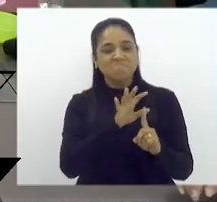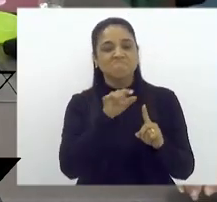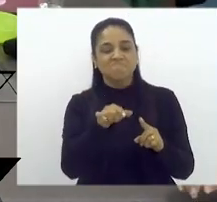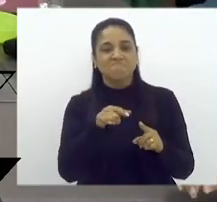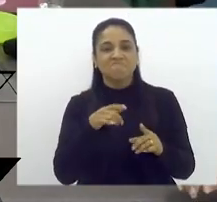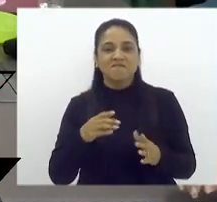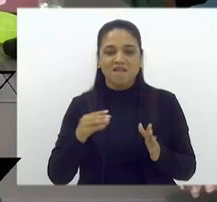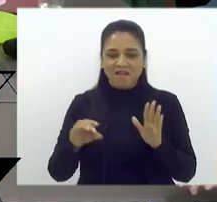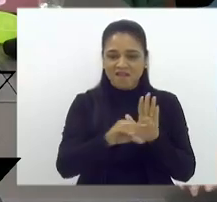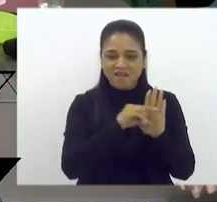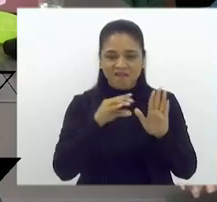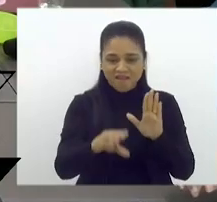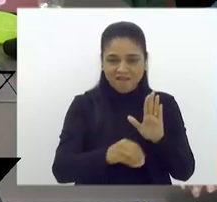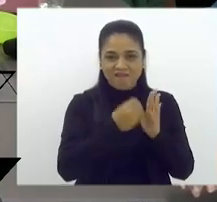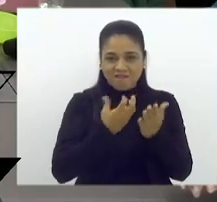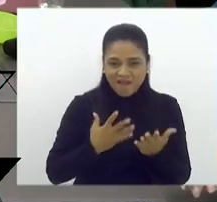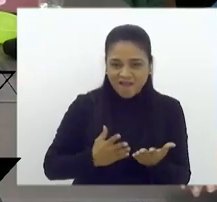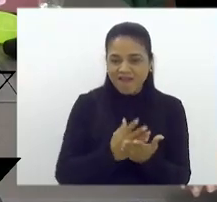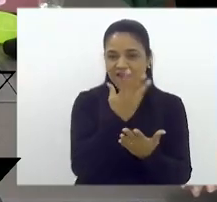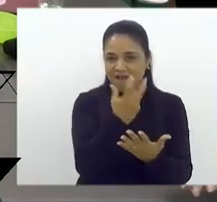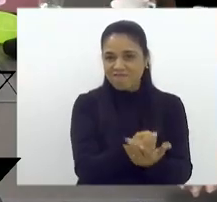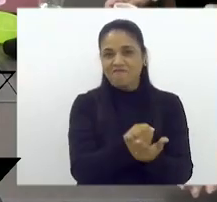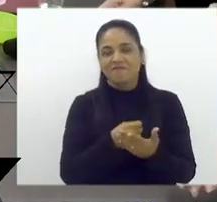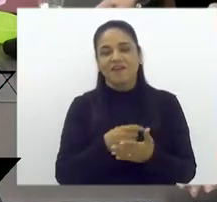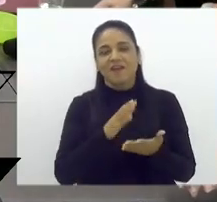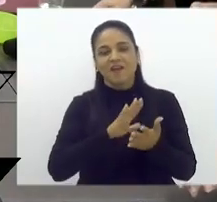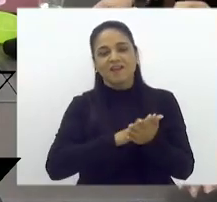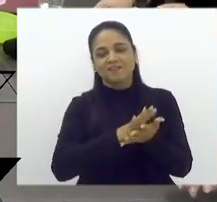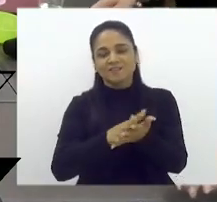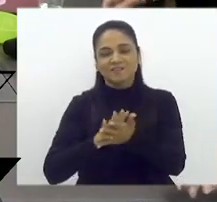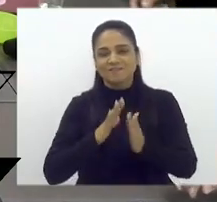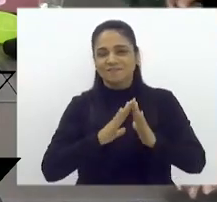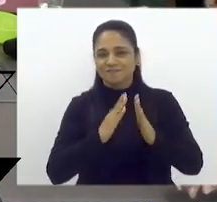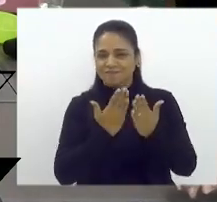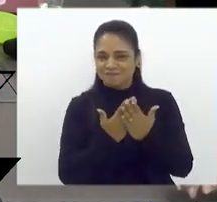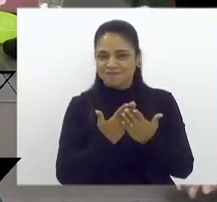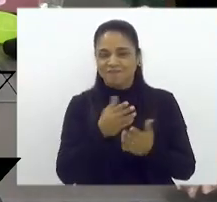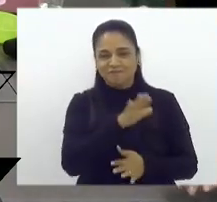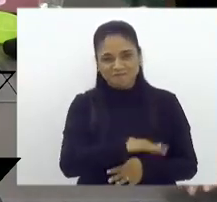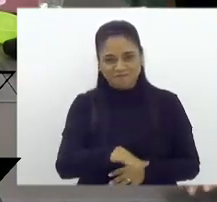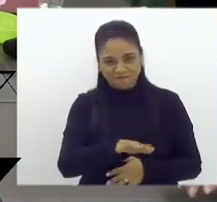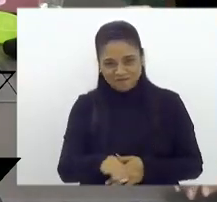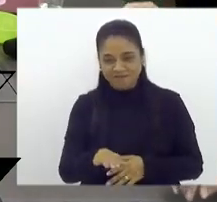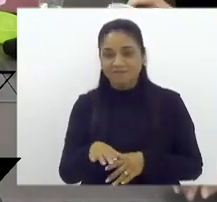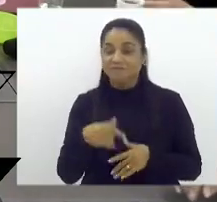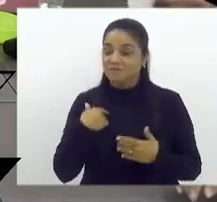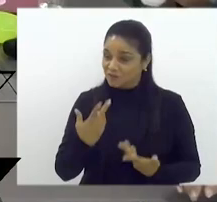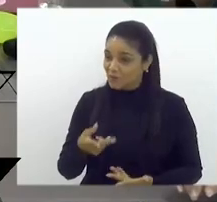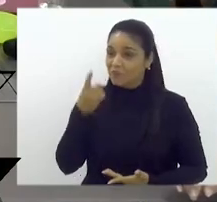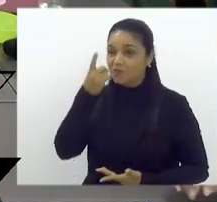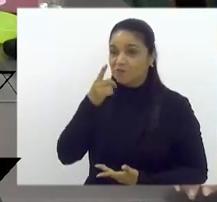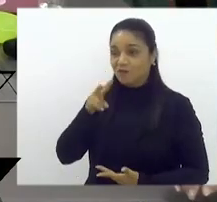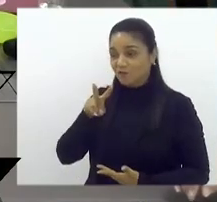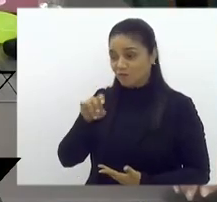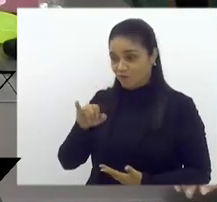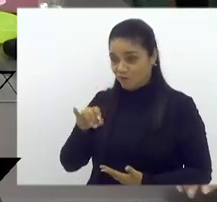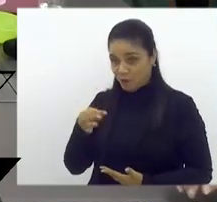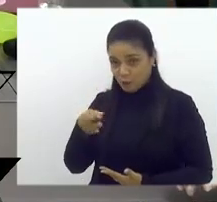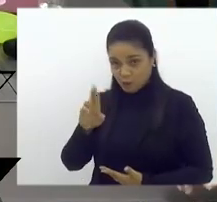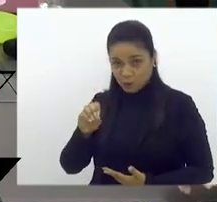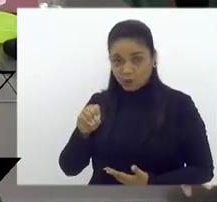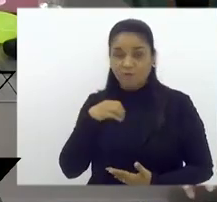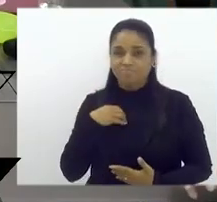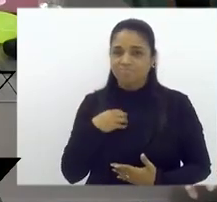nós anexamos ao projeto das escolas mirins. Deputado Vitor Júnior. Não, deputado Vitor Júnior, a sua proposta é